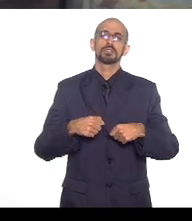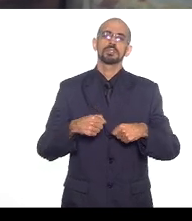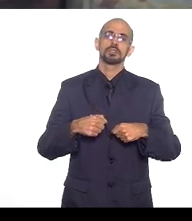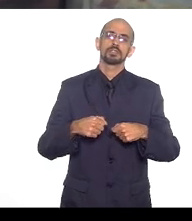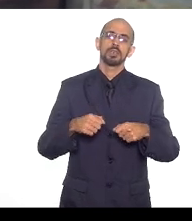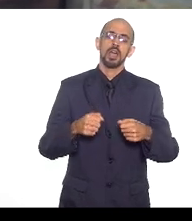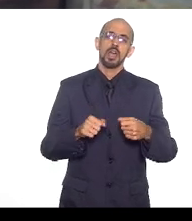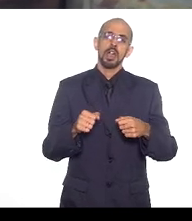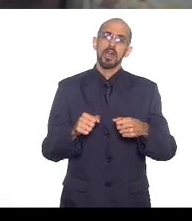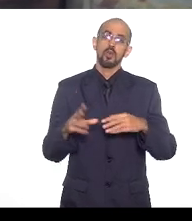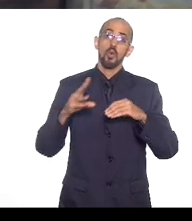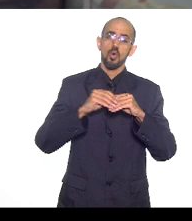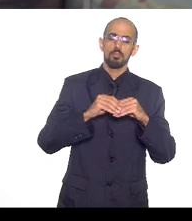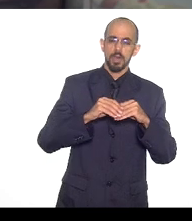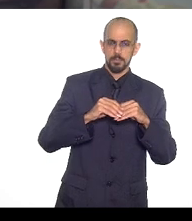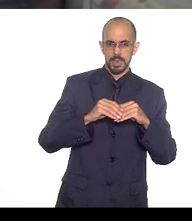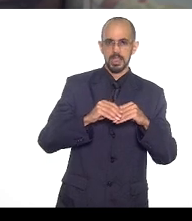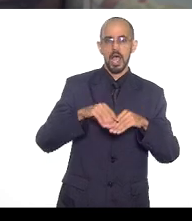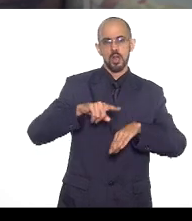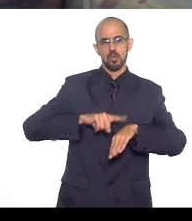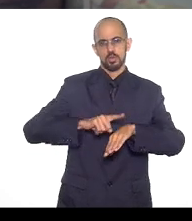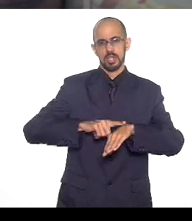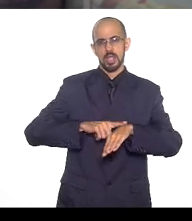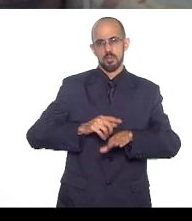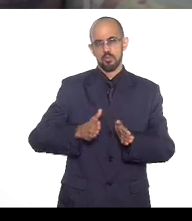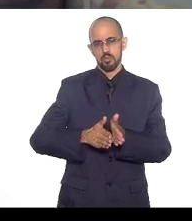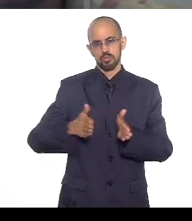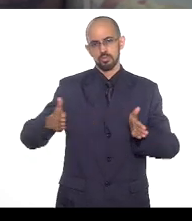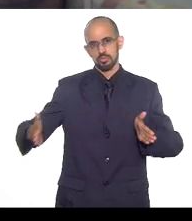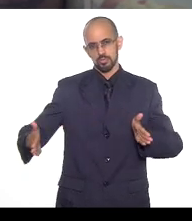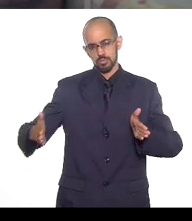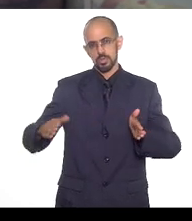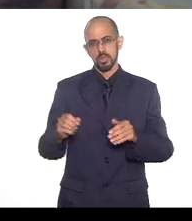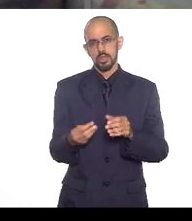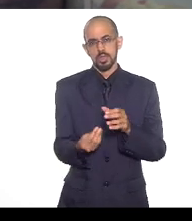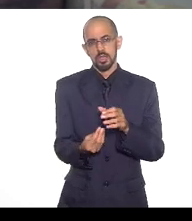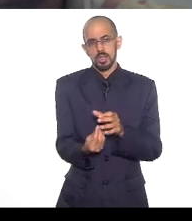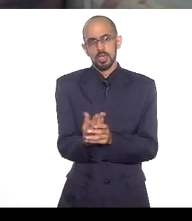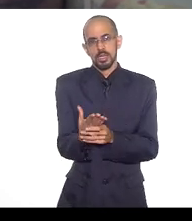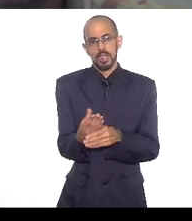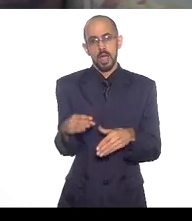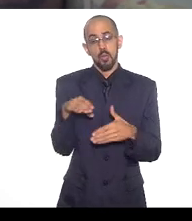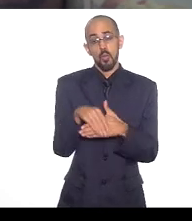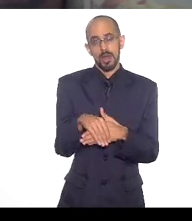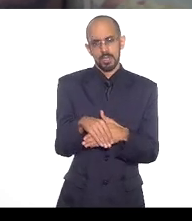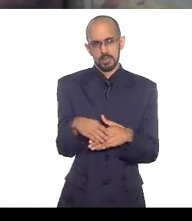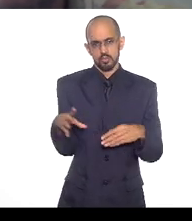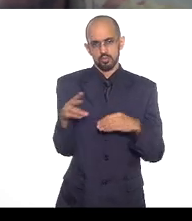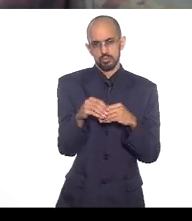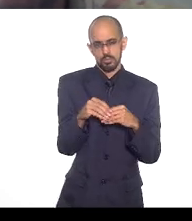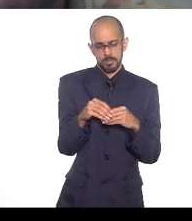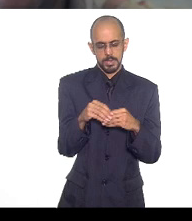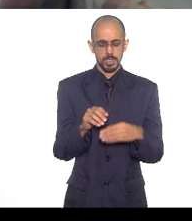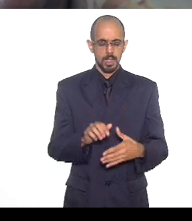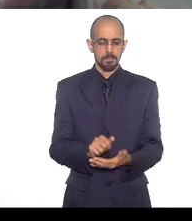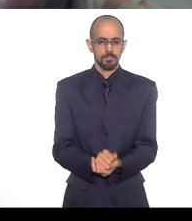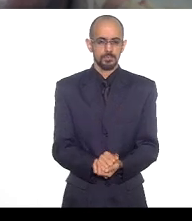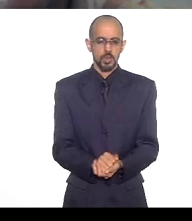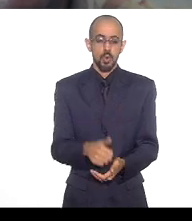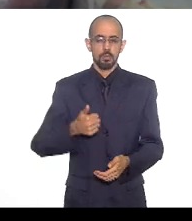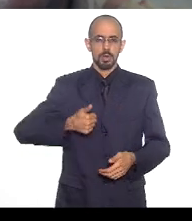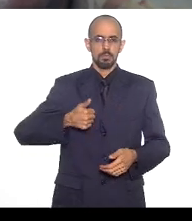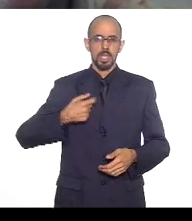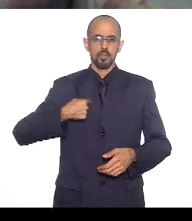precisaram ter seus prazos estendidos, né? Precisaram ter aditivos. O primeiro deles, fui eu ainda que fiz na